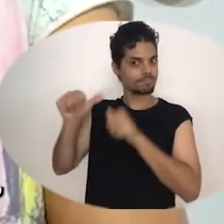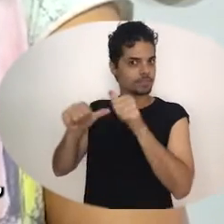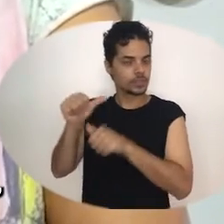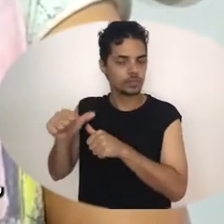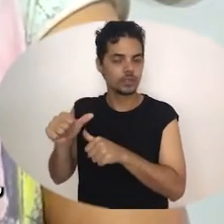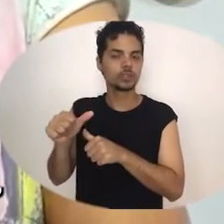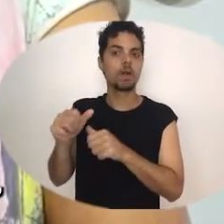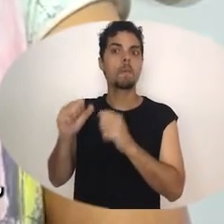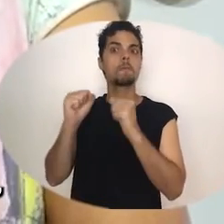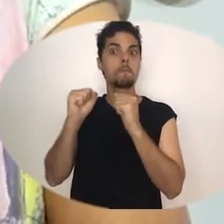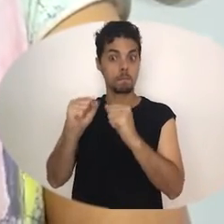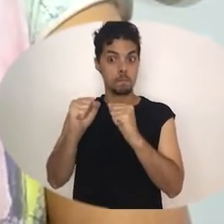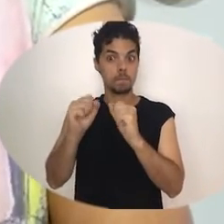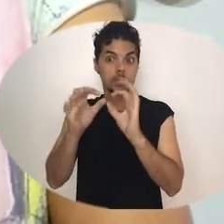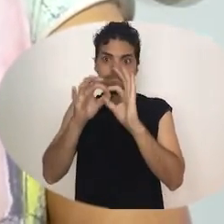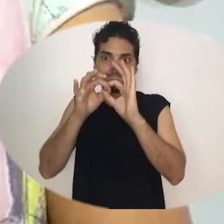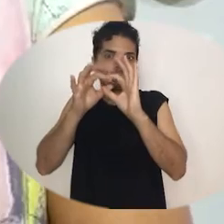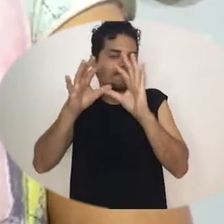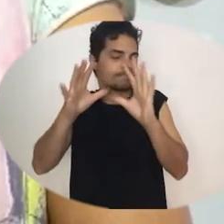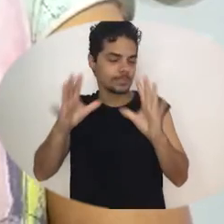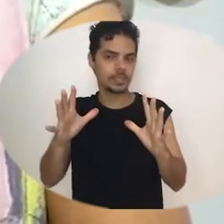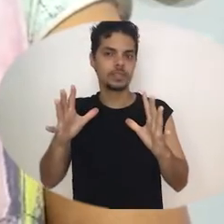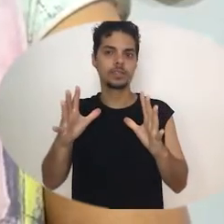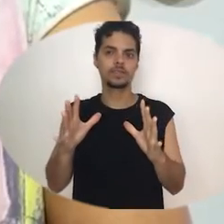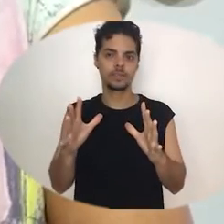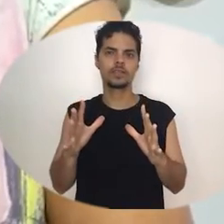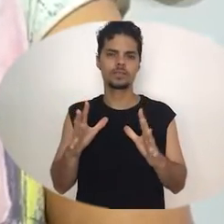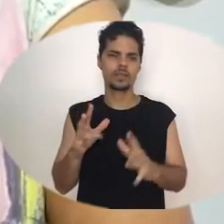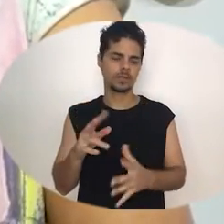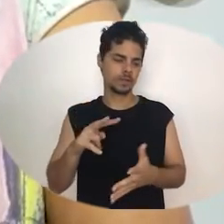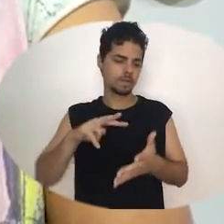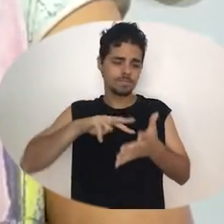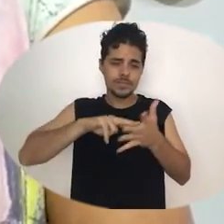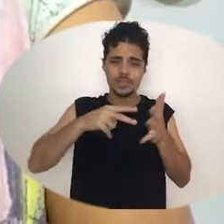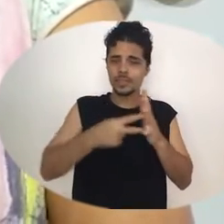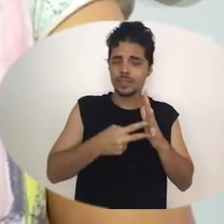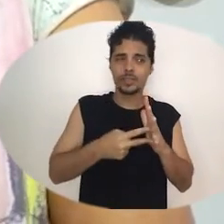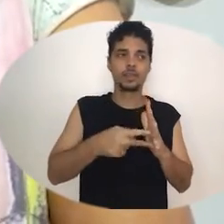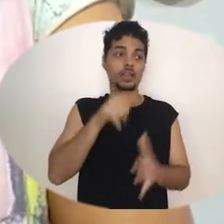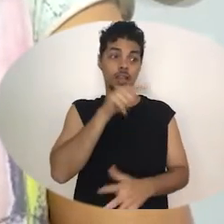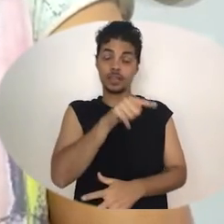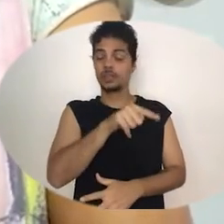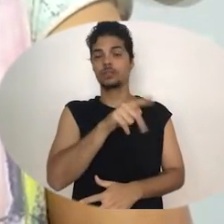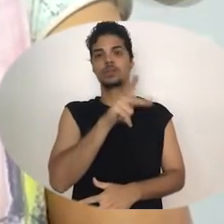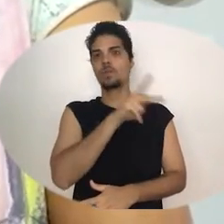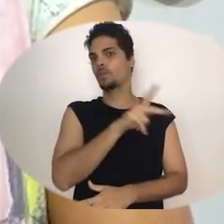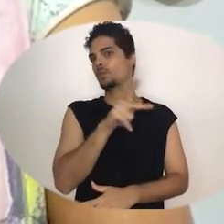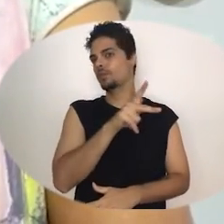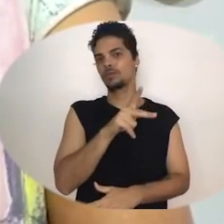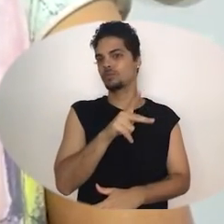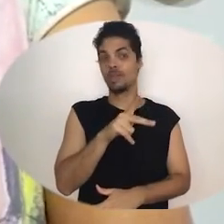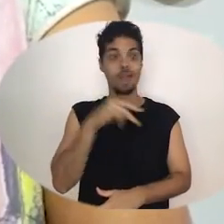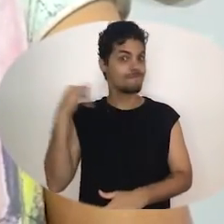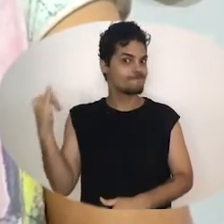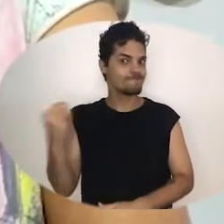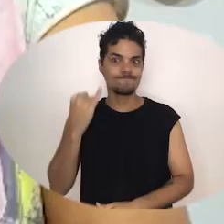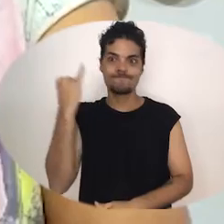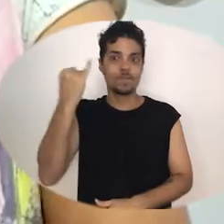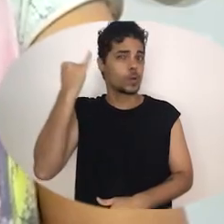essa transformação, ela só é possível por meio da educação. E ser professor